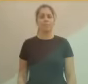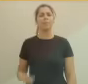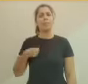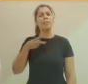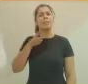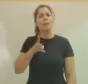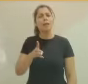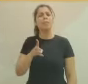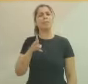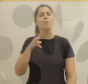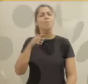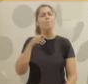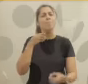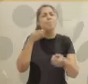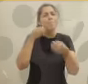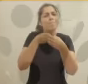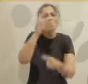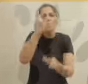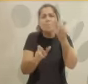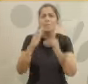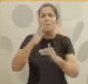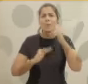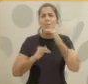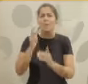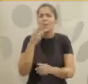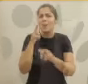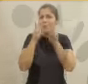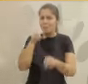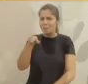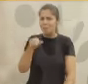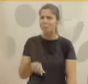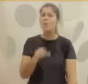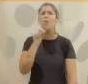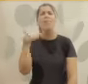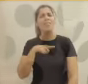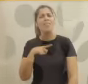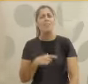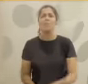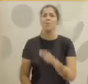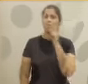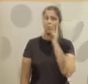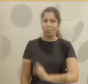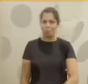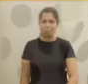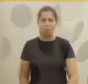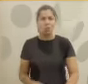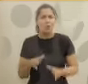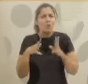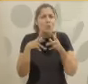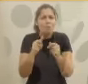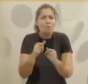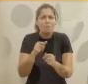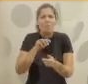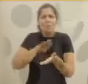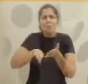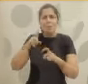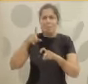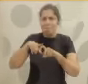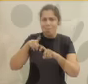E sempre que chegava perto dos profissionais para falar sobre isso, o que ele tem? Não sei. Todos,